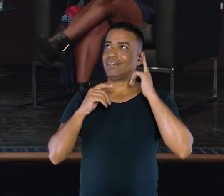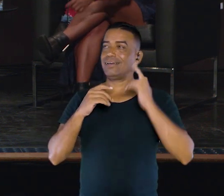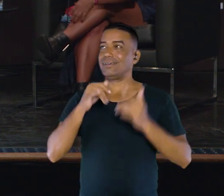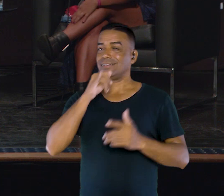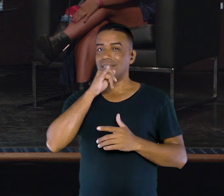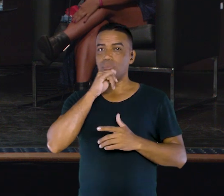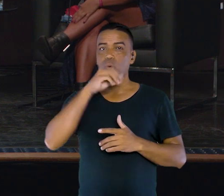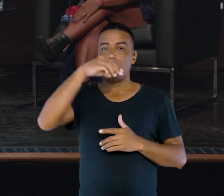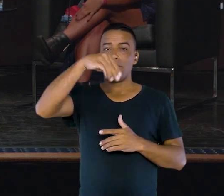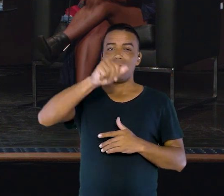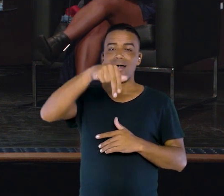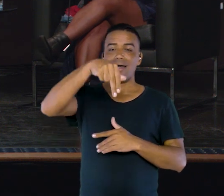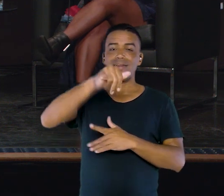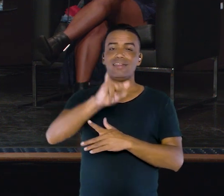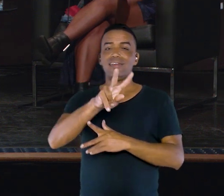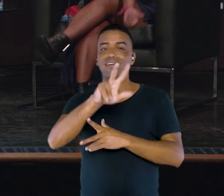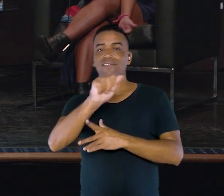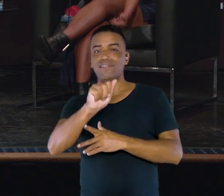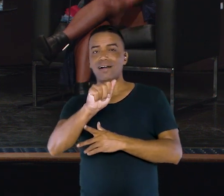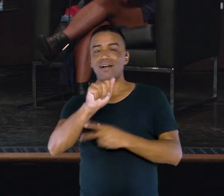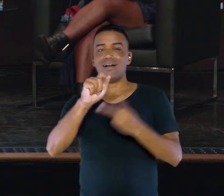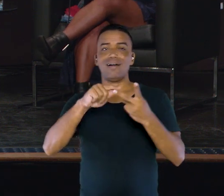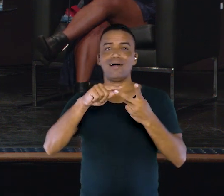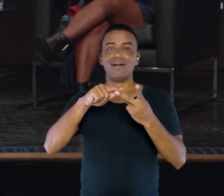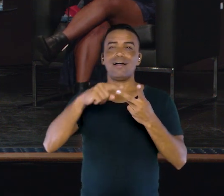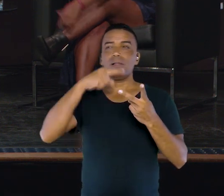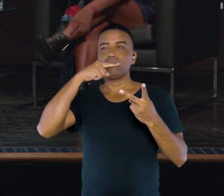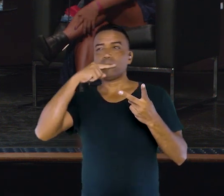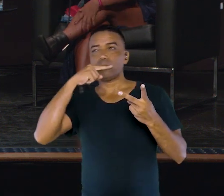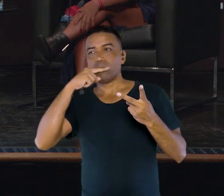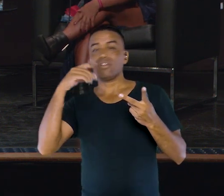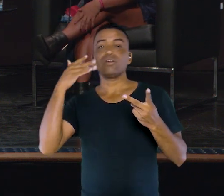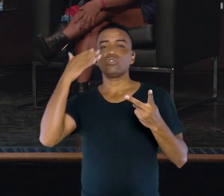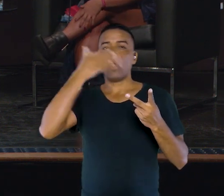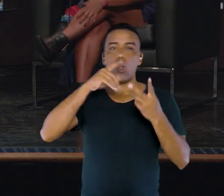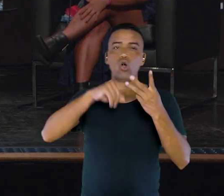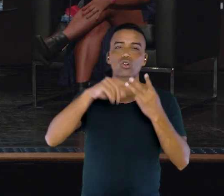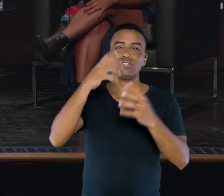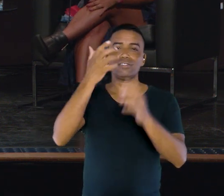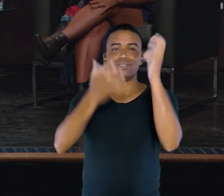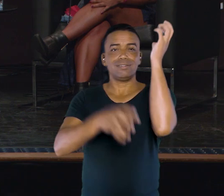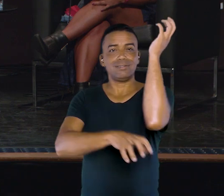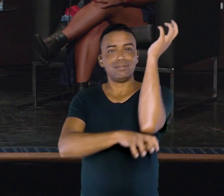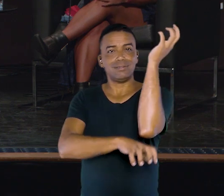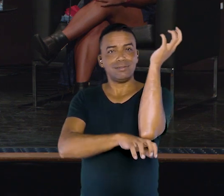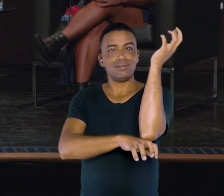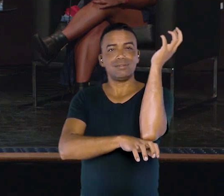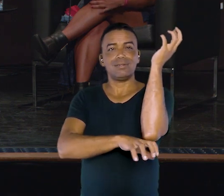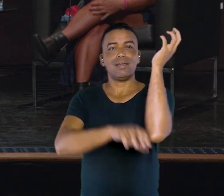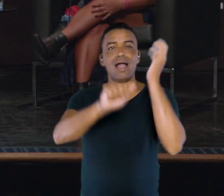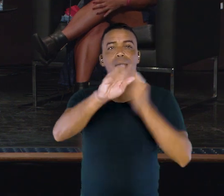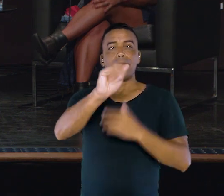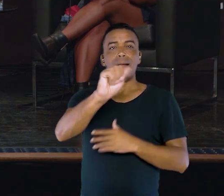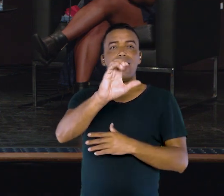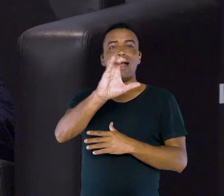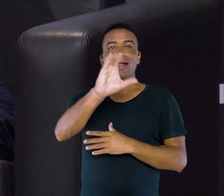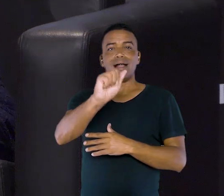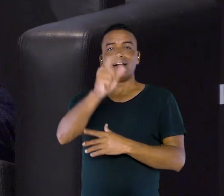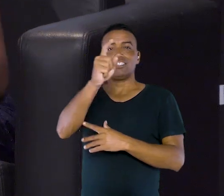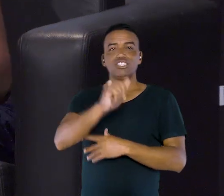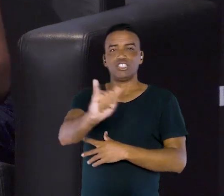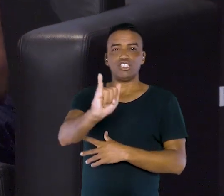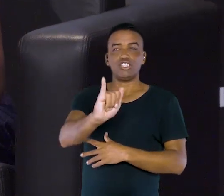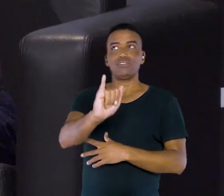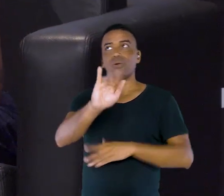a maniva, entre cana, entre abacaxi. É por isso